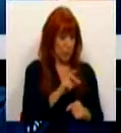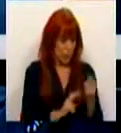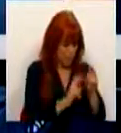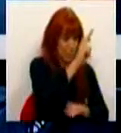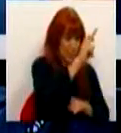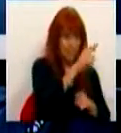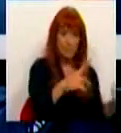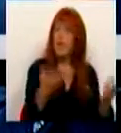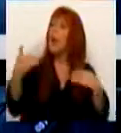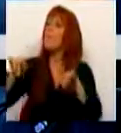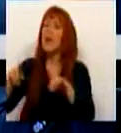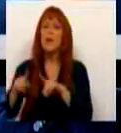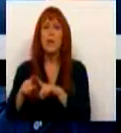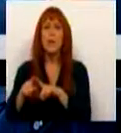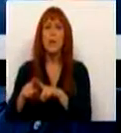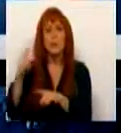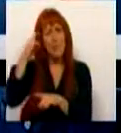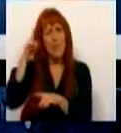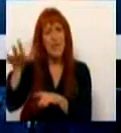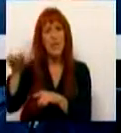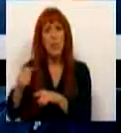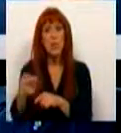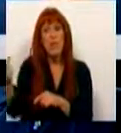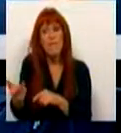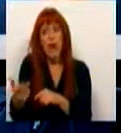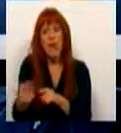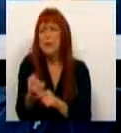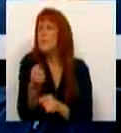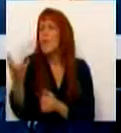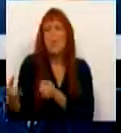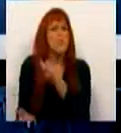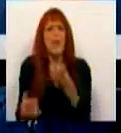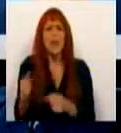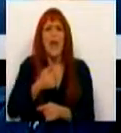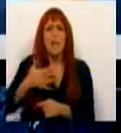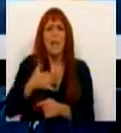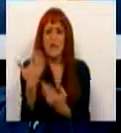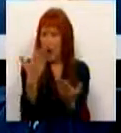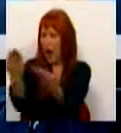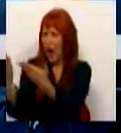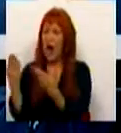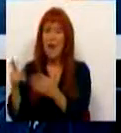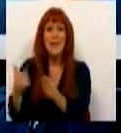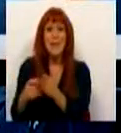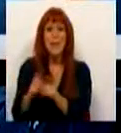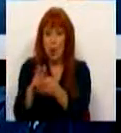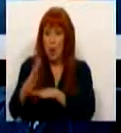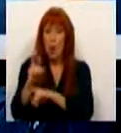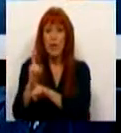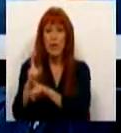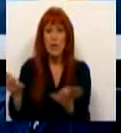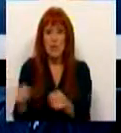pessoas, mas ter em conta a situação de fragilidade de muitas empresas e a necessidade de